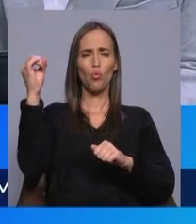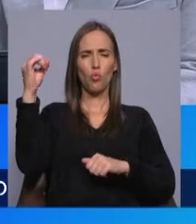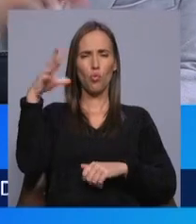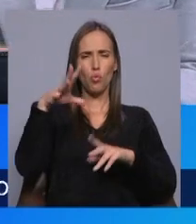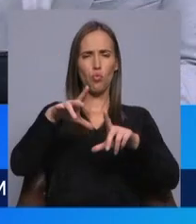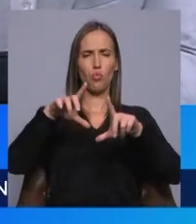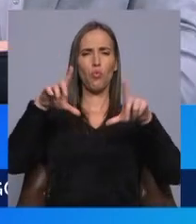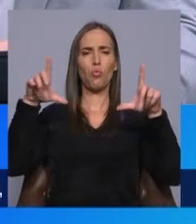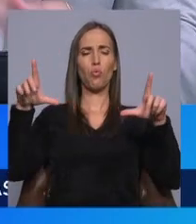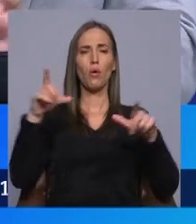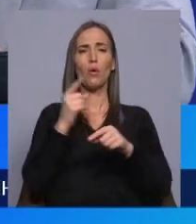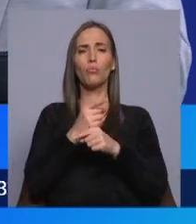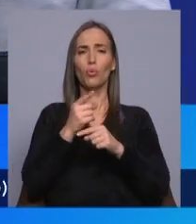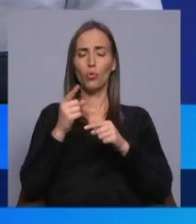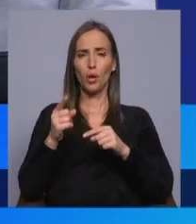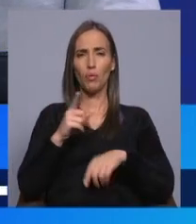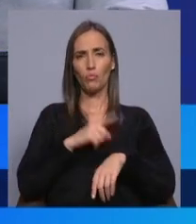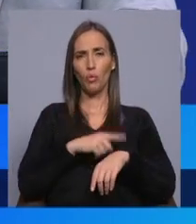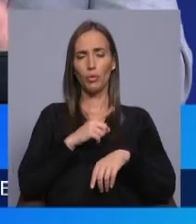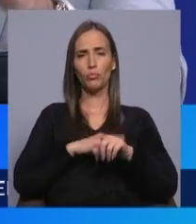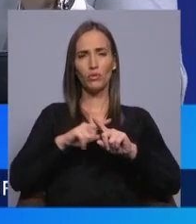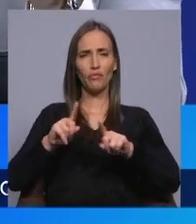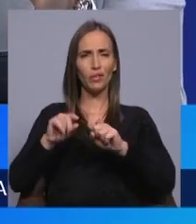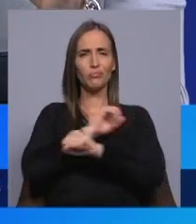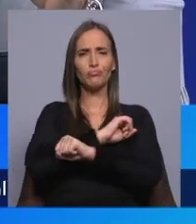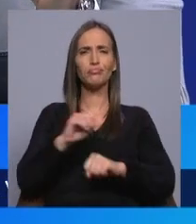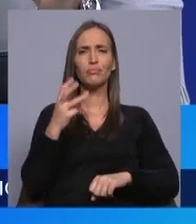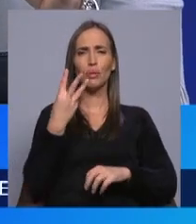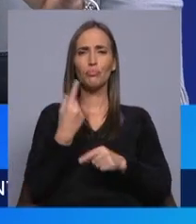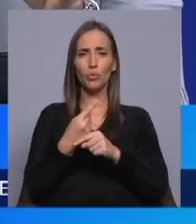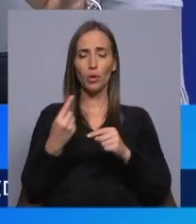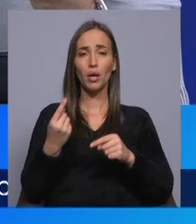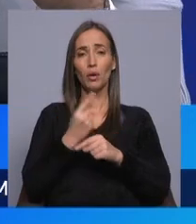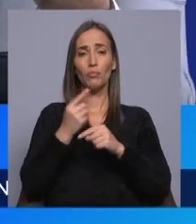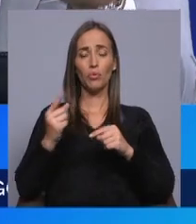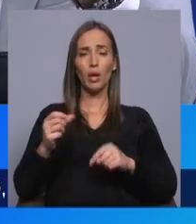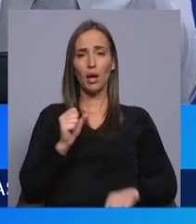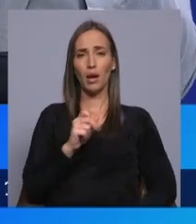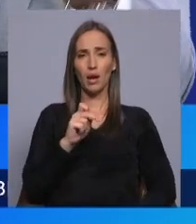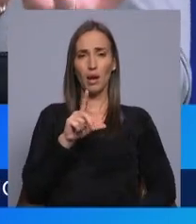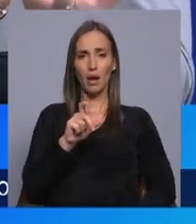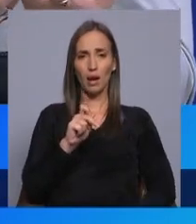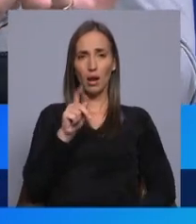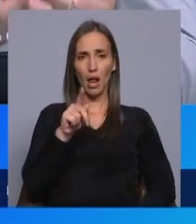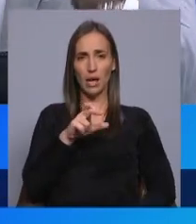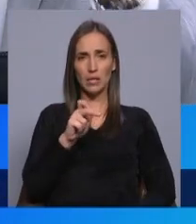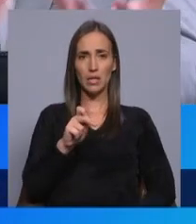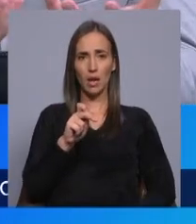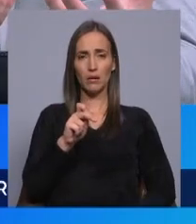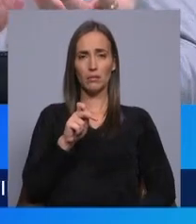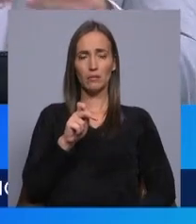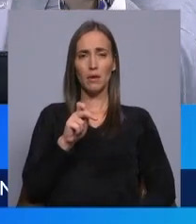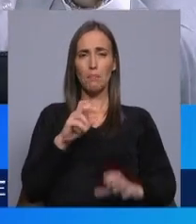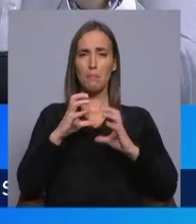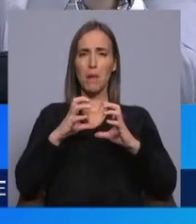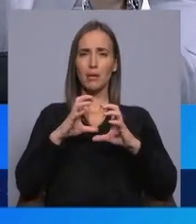é que foram registados 3 momentos diferentes? Bom, porque o enxame de galáxias não é homogéneo na sua geometria, na sua própria